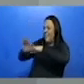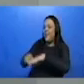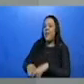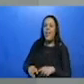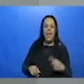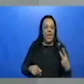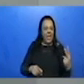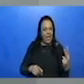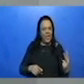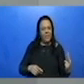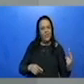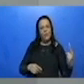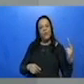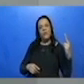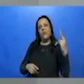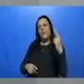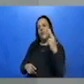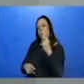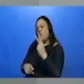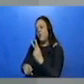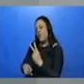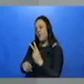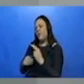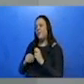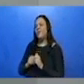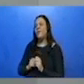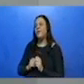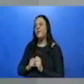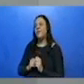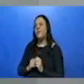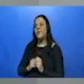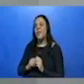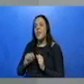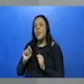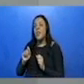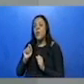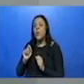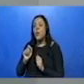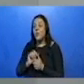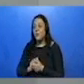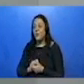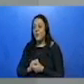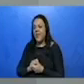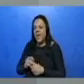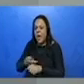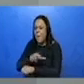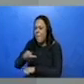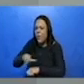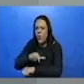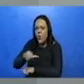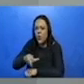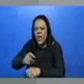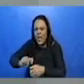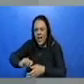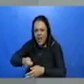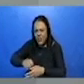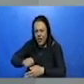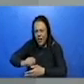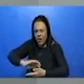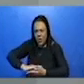quando eles voltam, a gente tem então, eles começam a procurar a chave para o baú para ver se